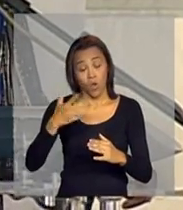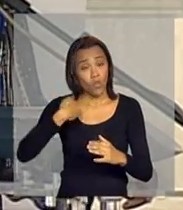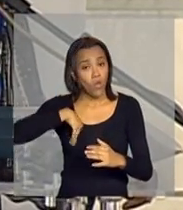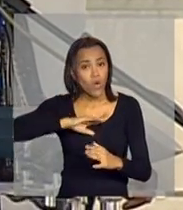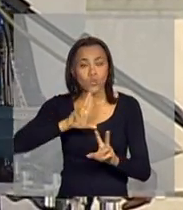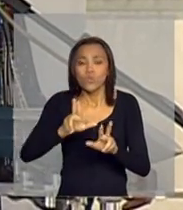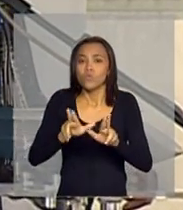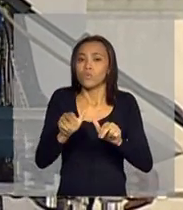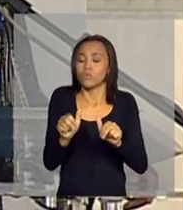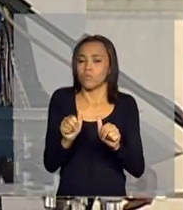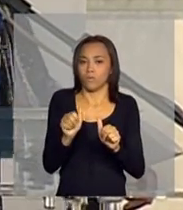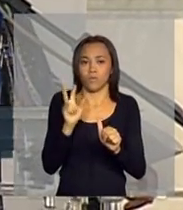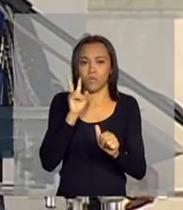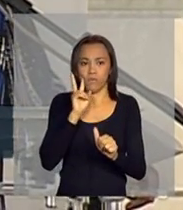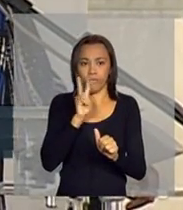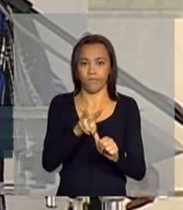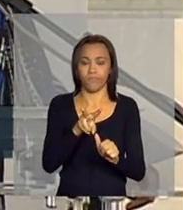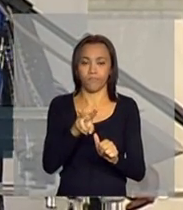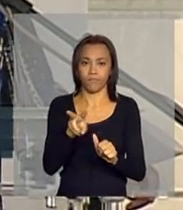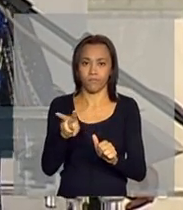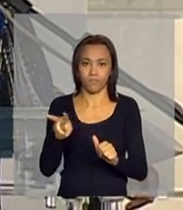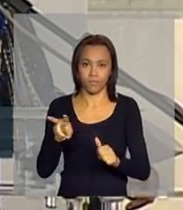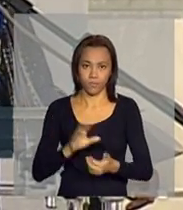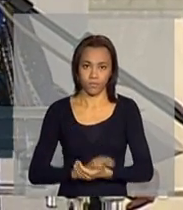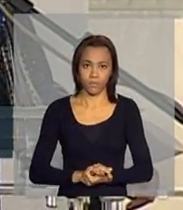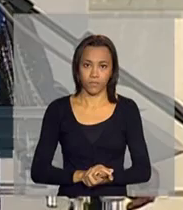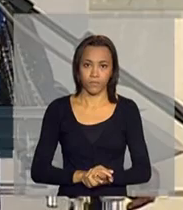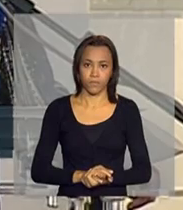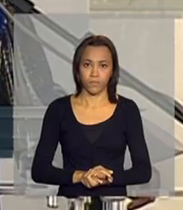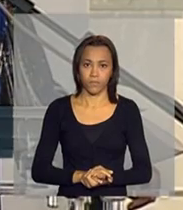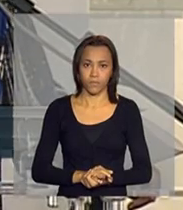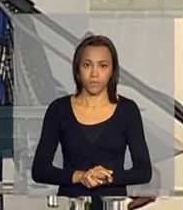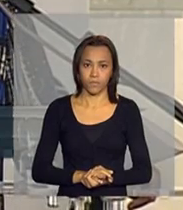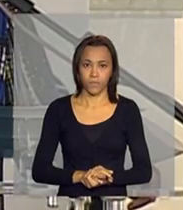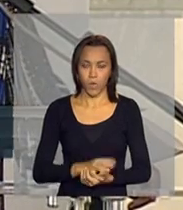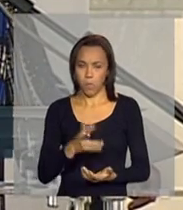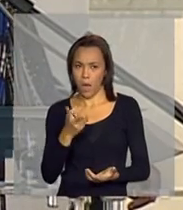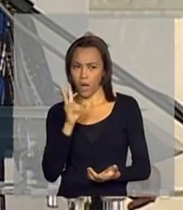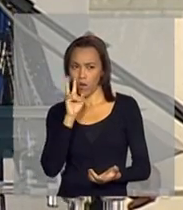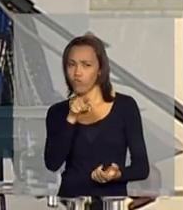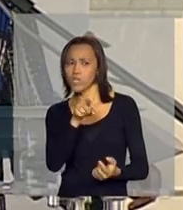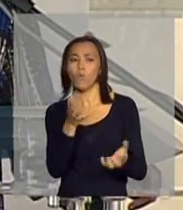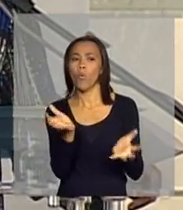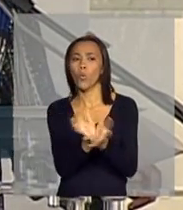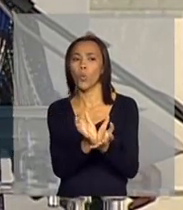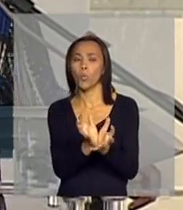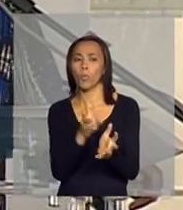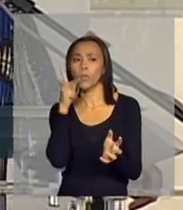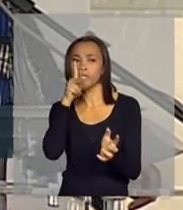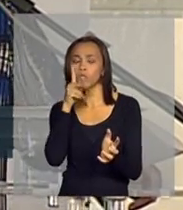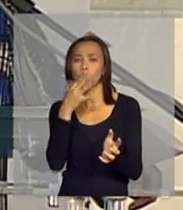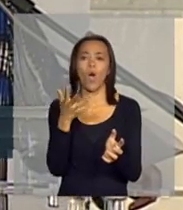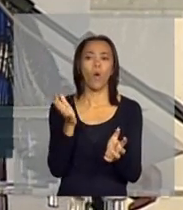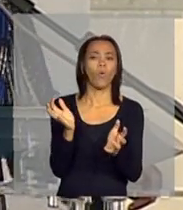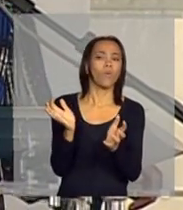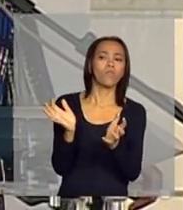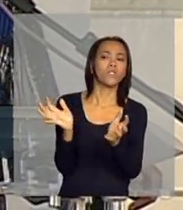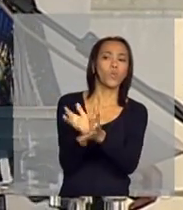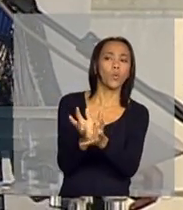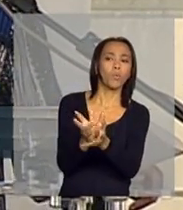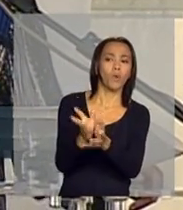jamais olhamos para a opção política, para a opção